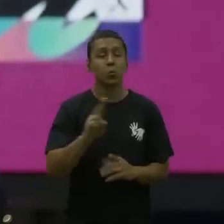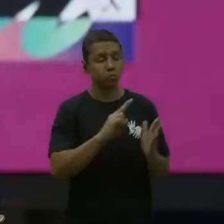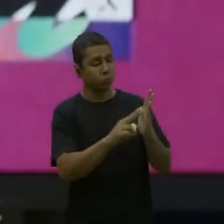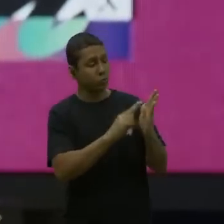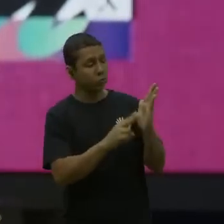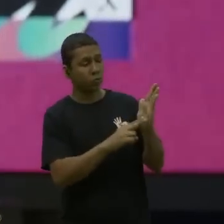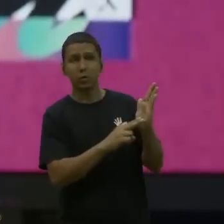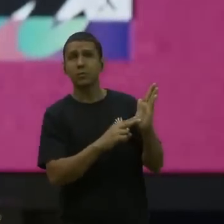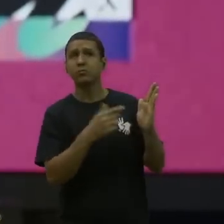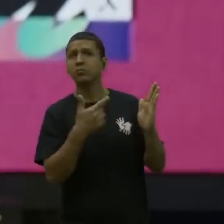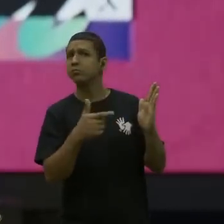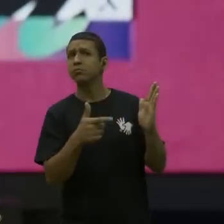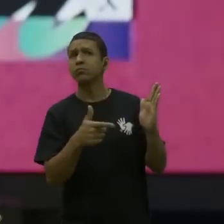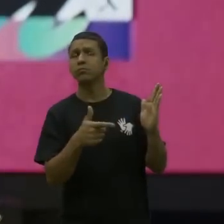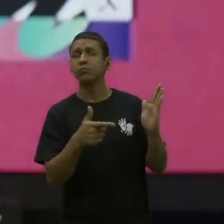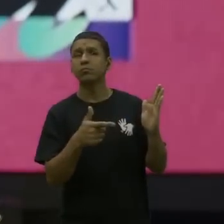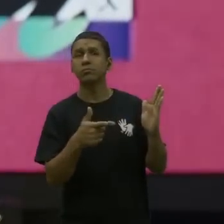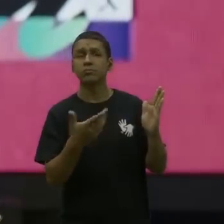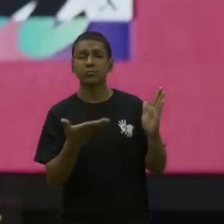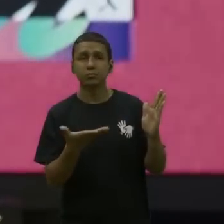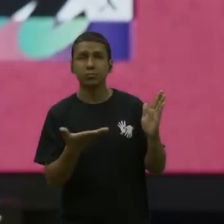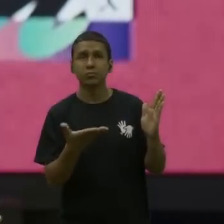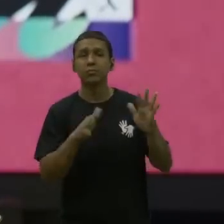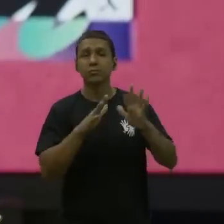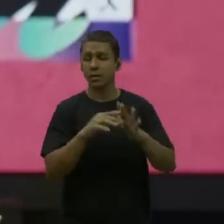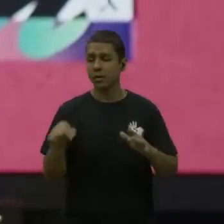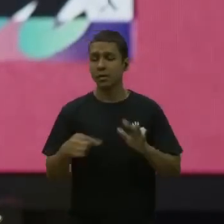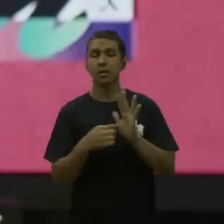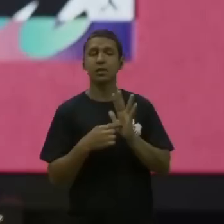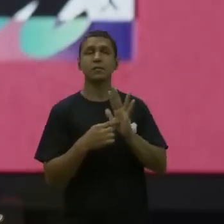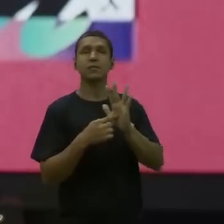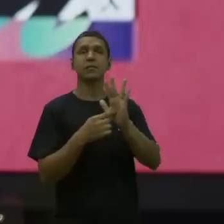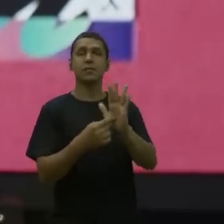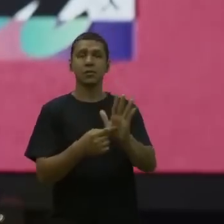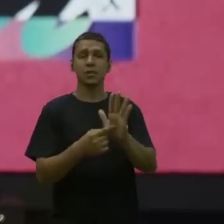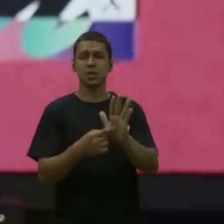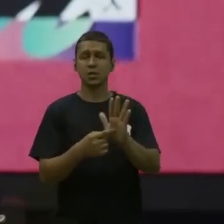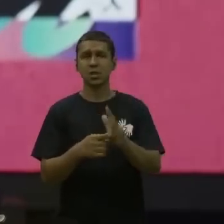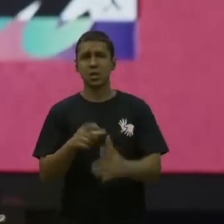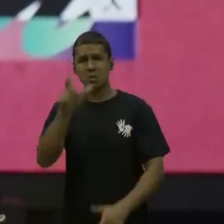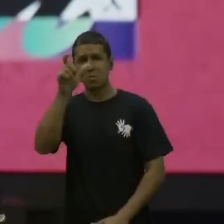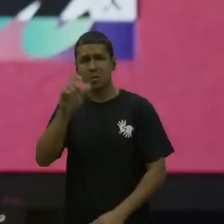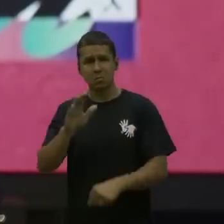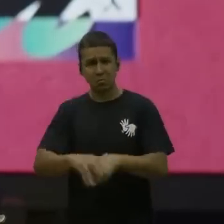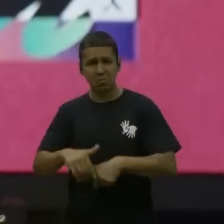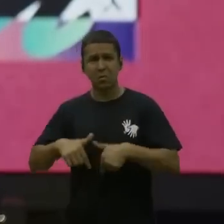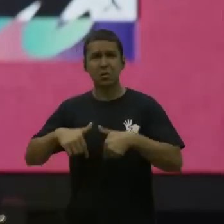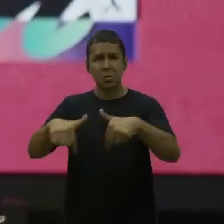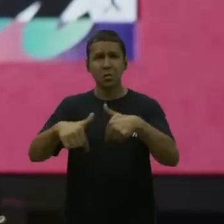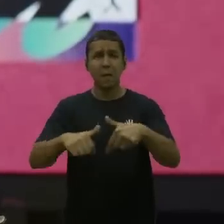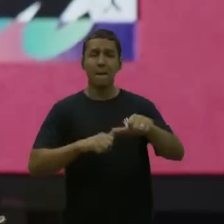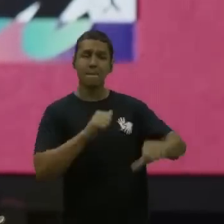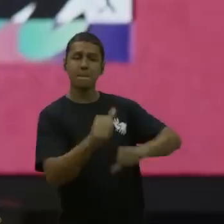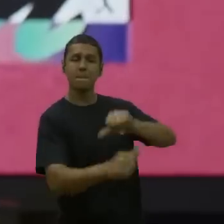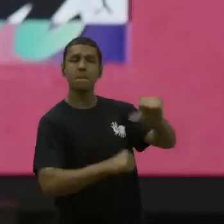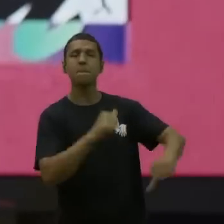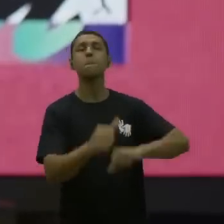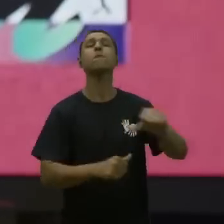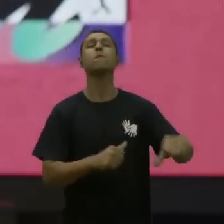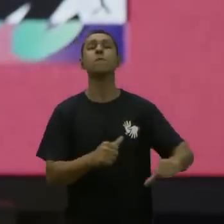na listagem da mesa. Mas ela mostra para mim que uma pessoa decidida é capaz de movimentar o cronograma do